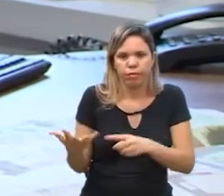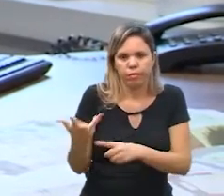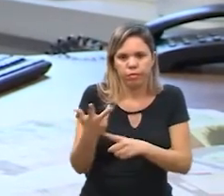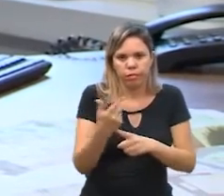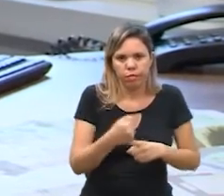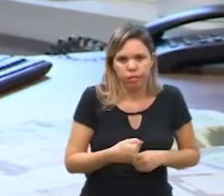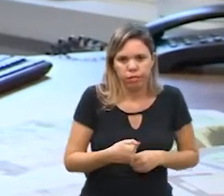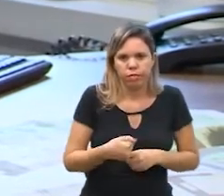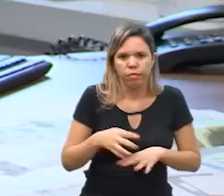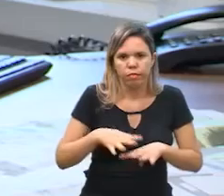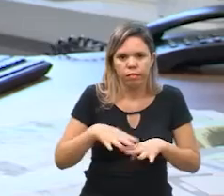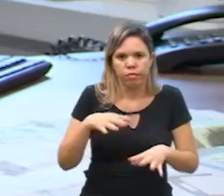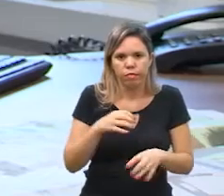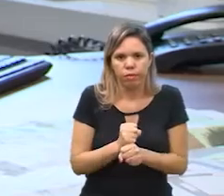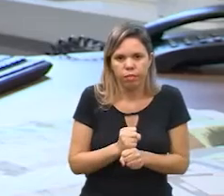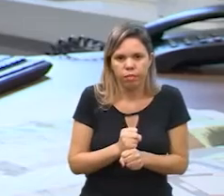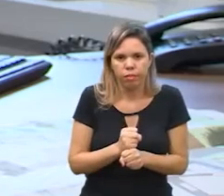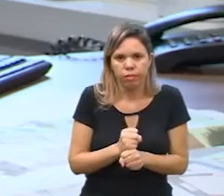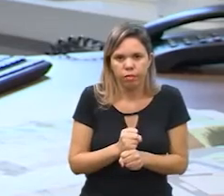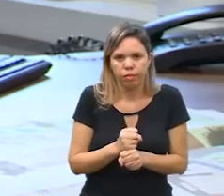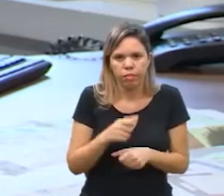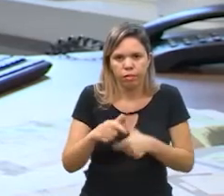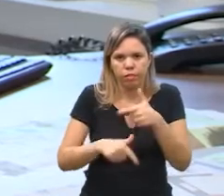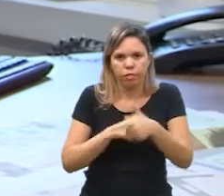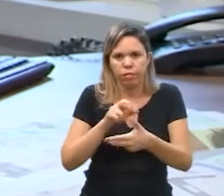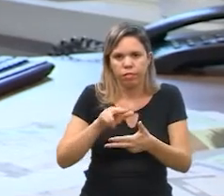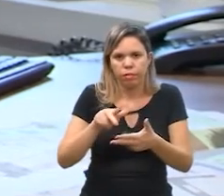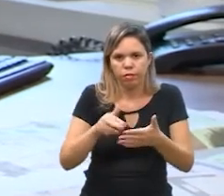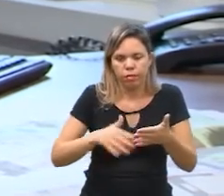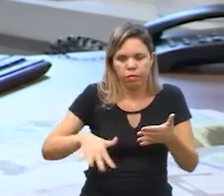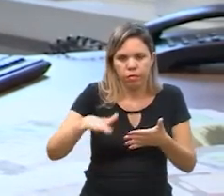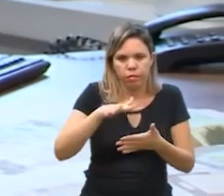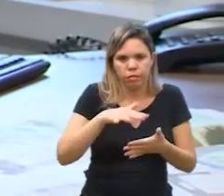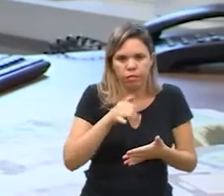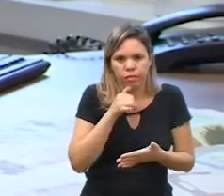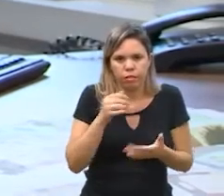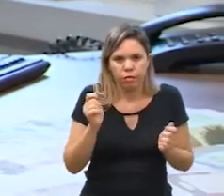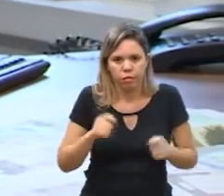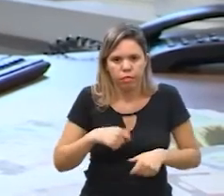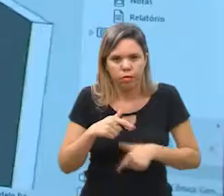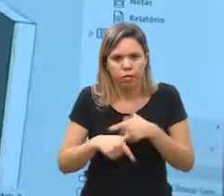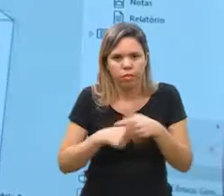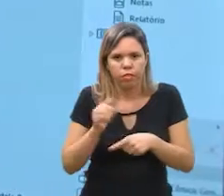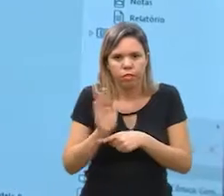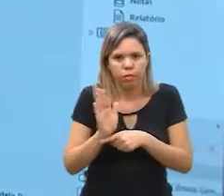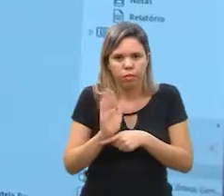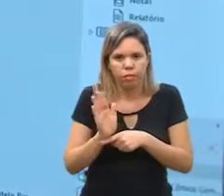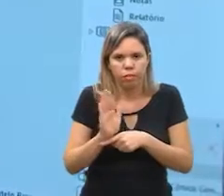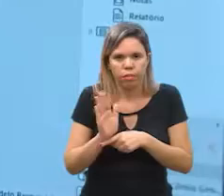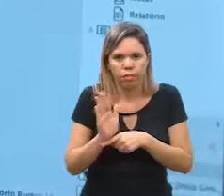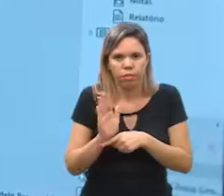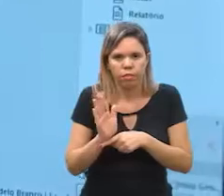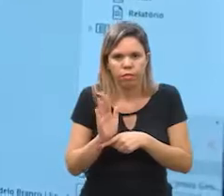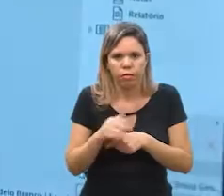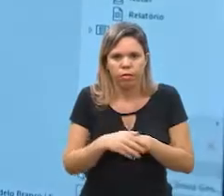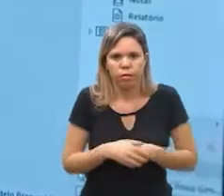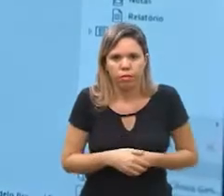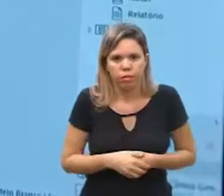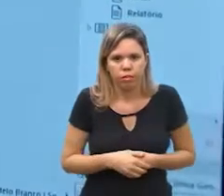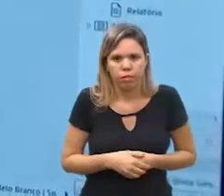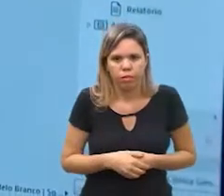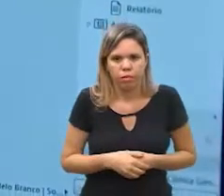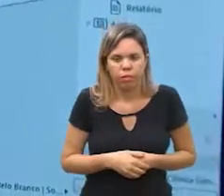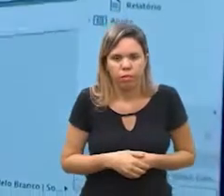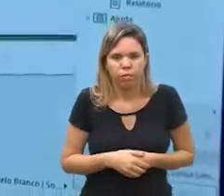e também exatas, te possibilita trabalhar nas diversas áreas. Você pode trabalhar em cinema, você pode trabalhar